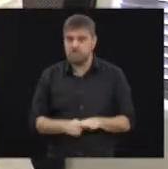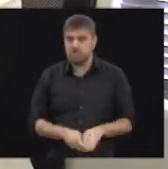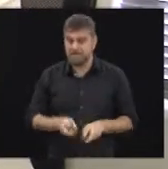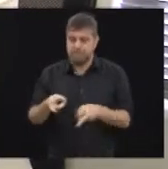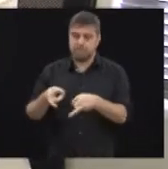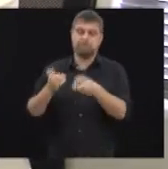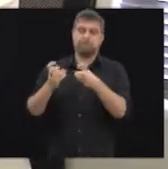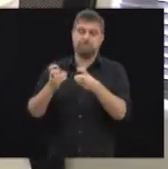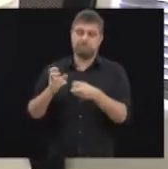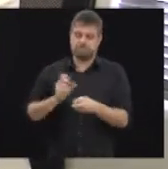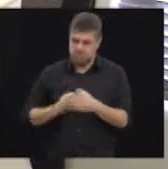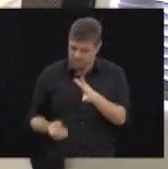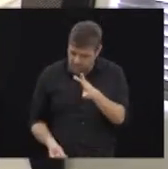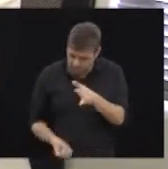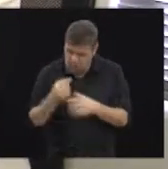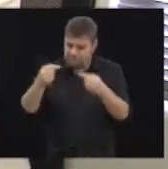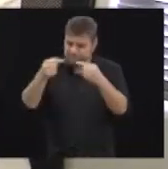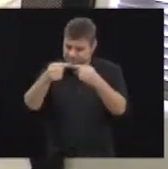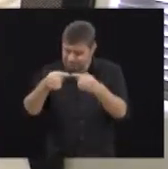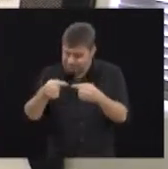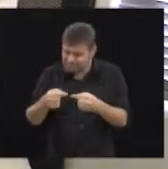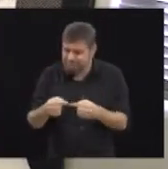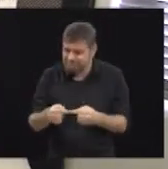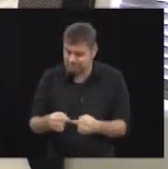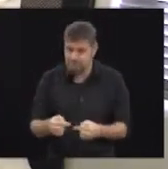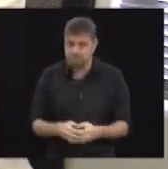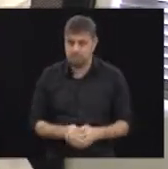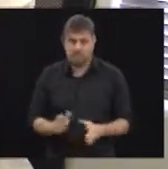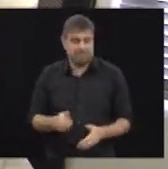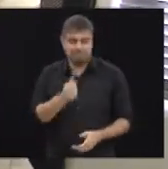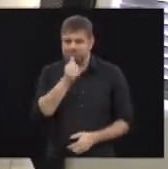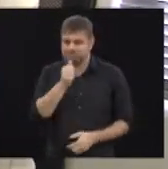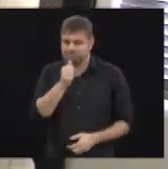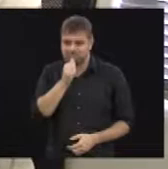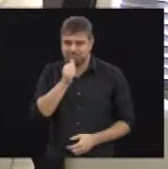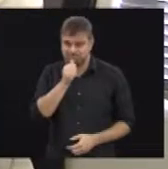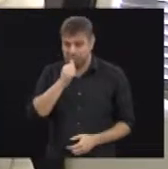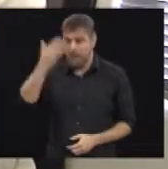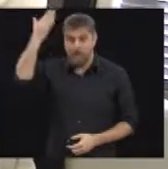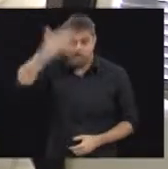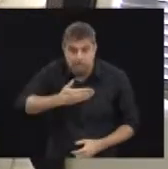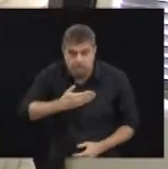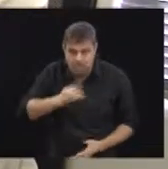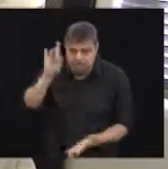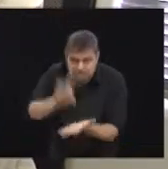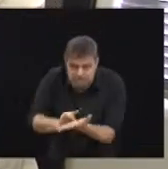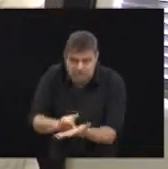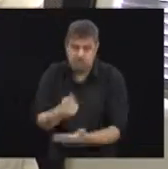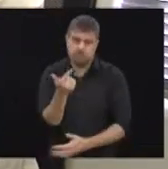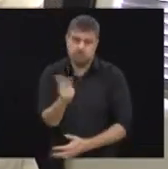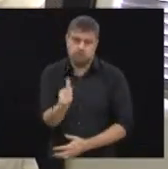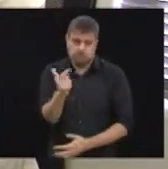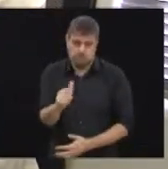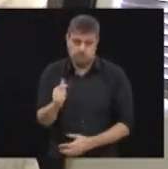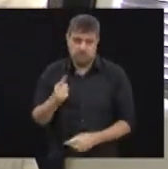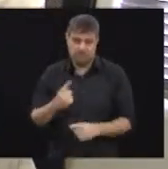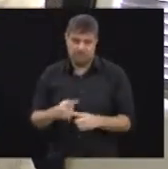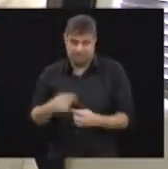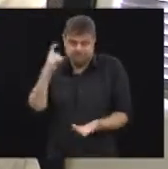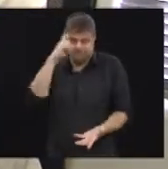tem evidências que realmente seja psicossomática, mas ainda não tem um trabalho que prove